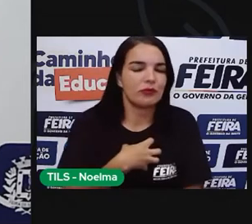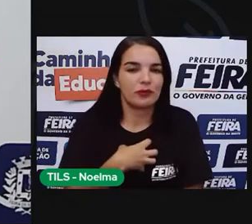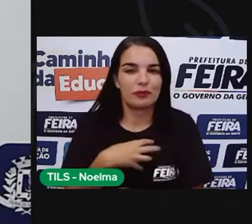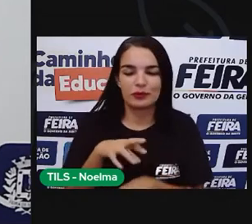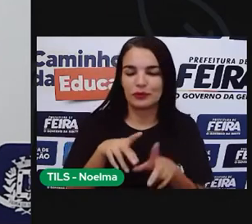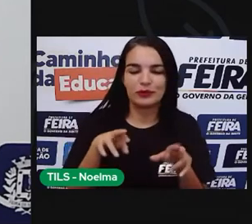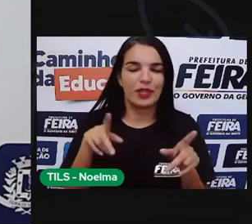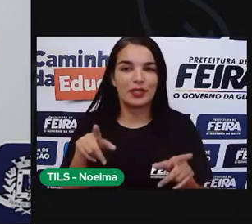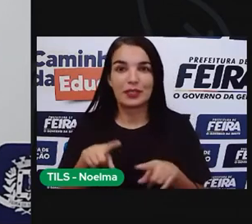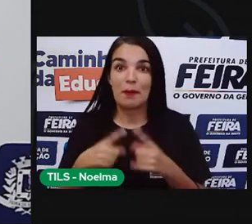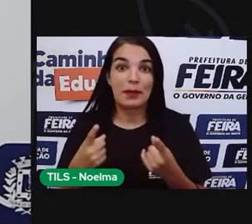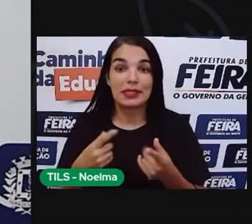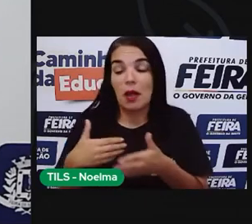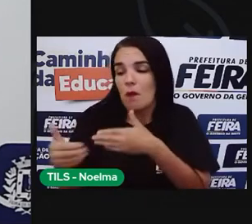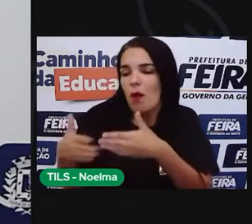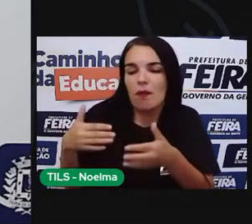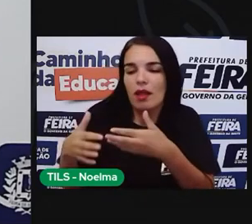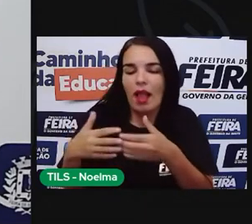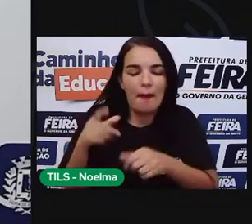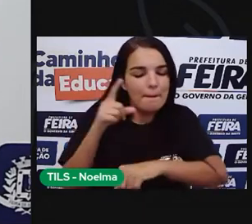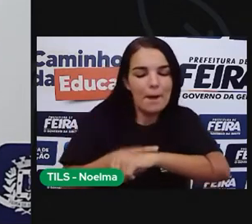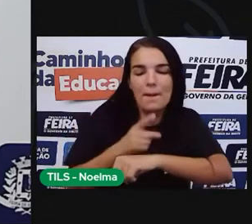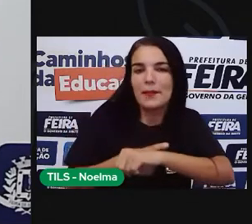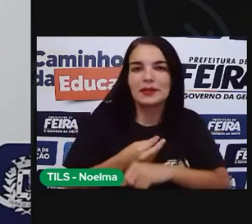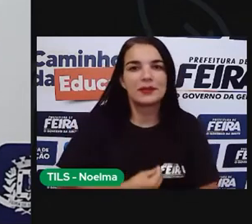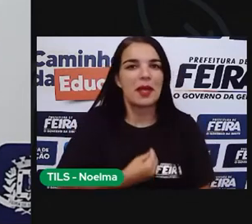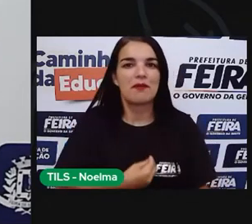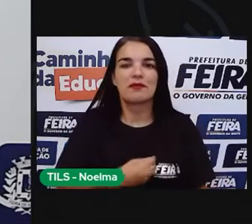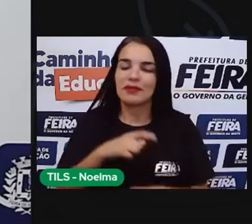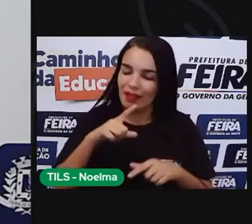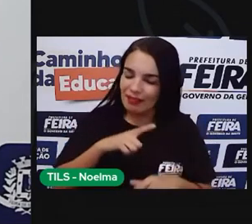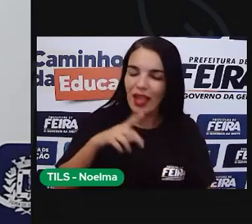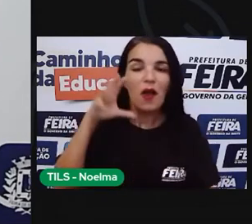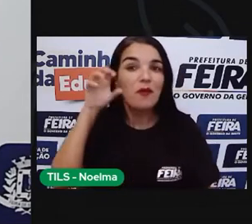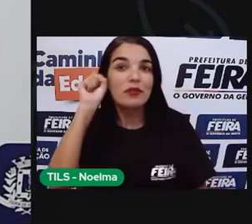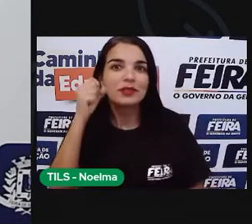em qualquer momento da vida, está ouvindo música.